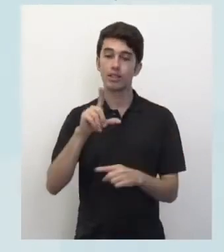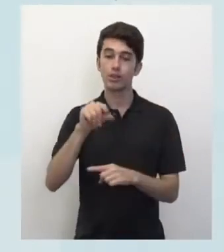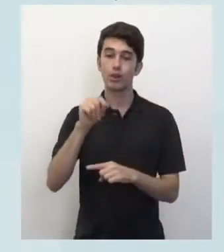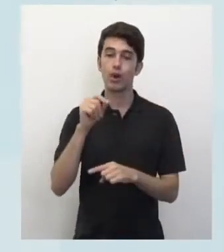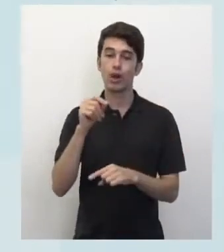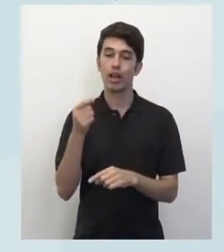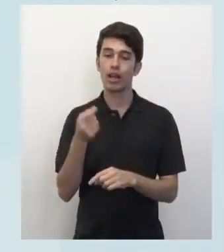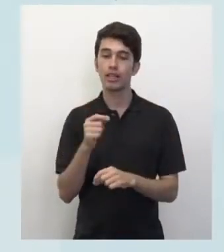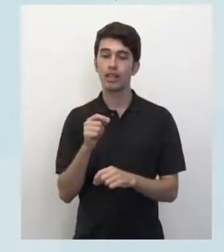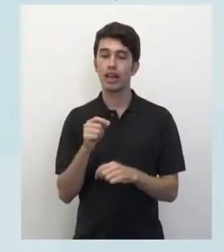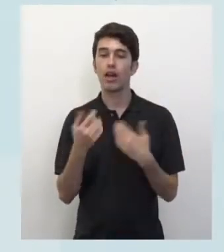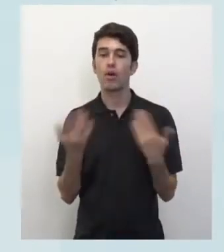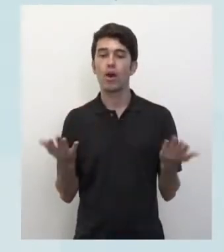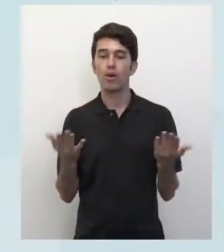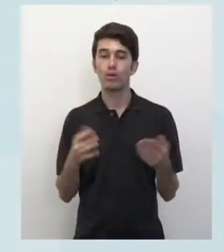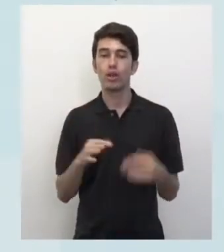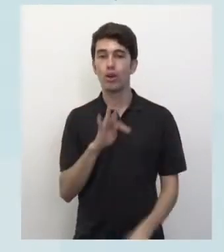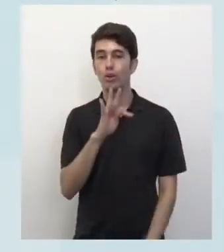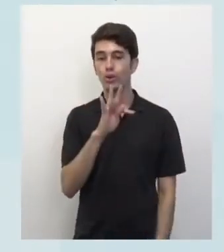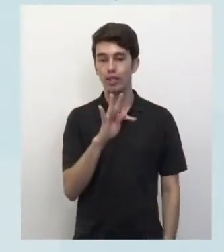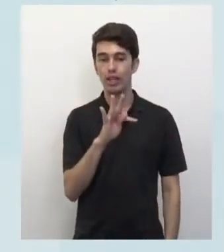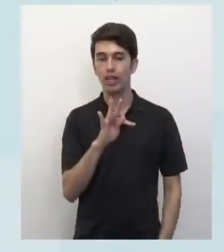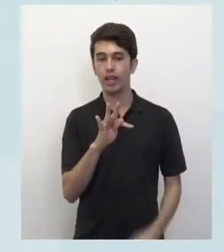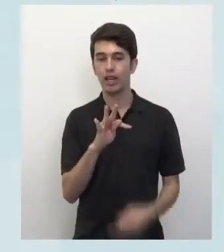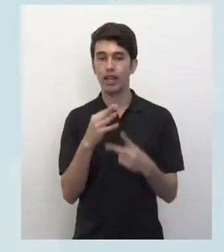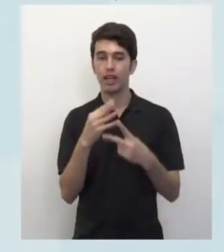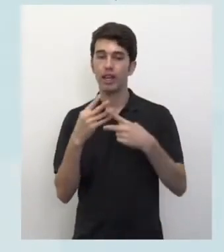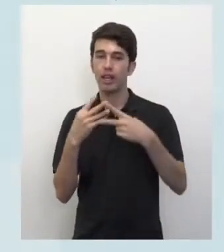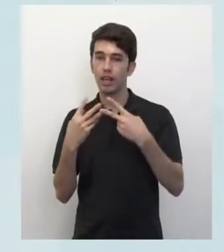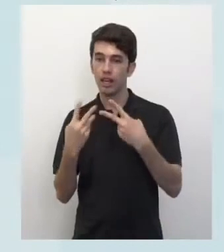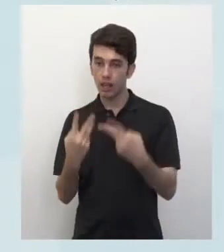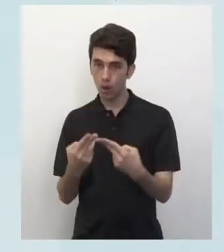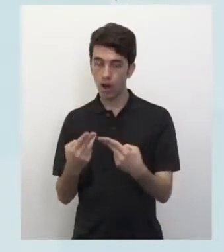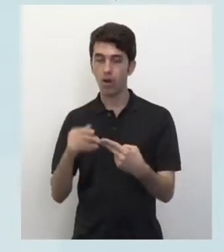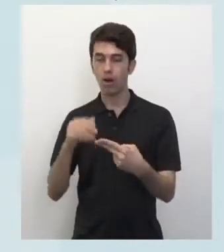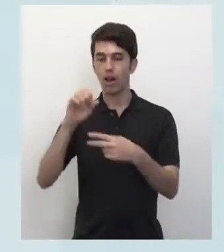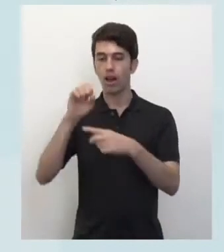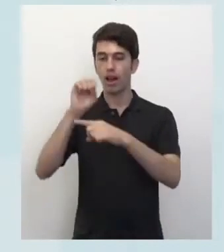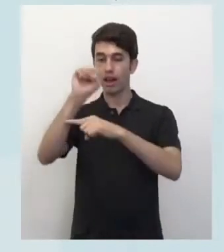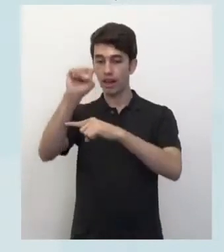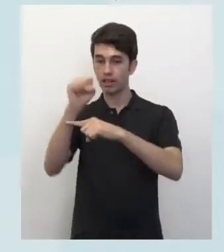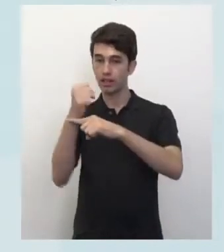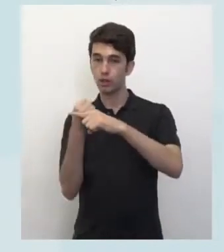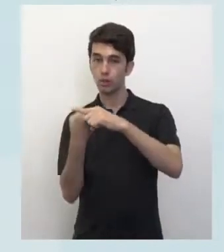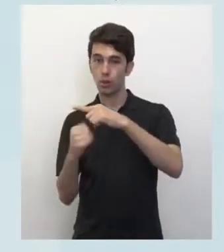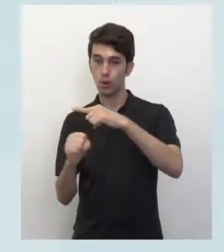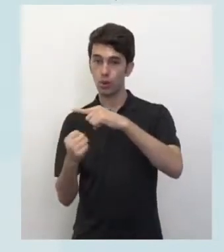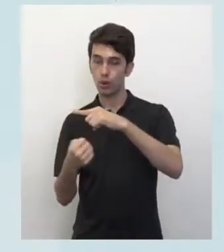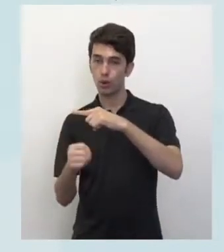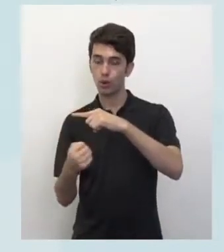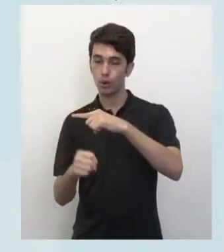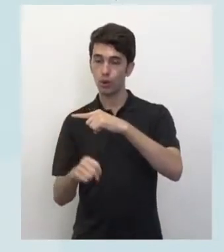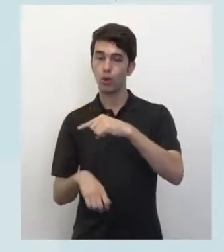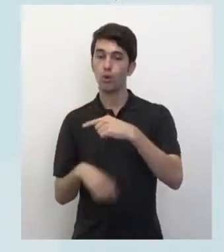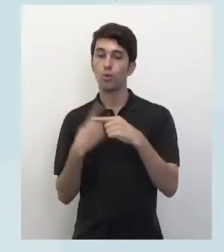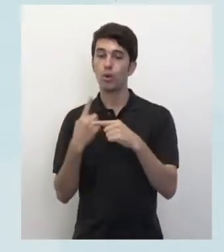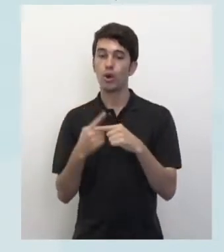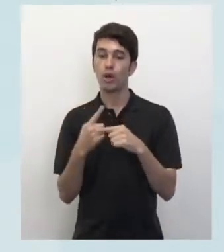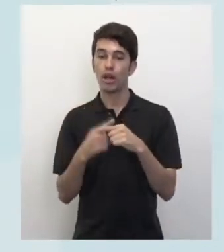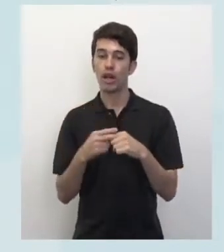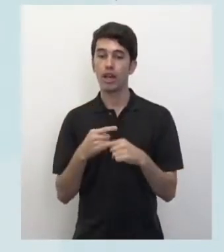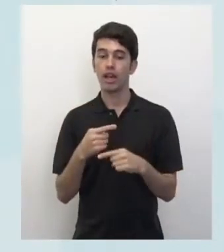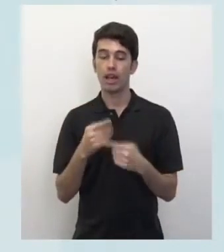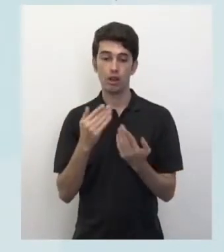aonde? Do T igual a S sobre 8. Sim. Né? Por quê? Porque aí o que acontece? Eu já saio,